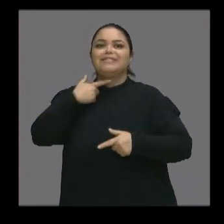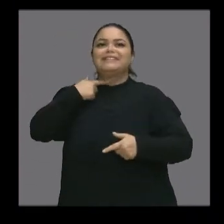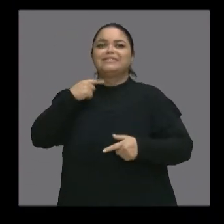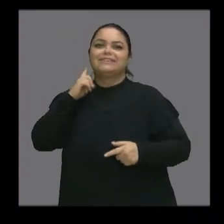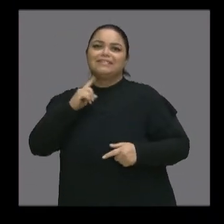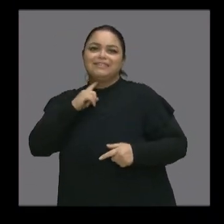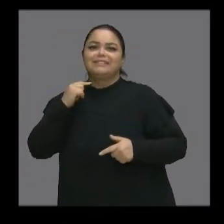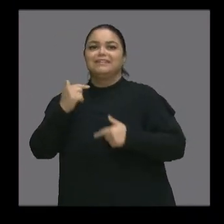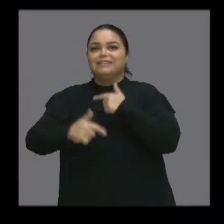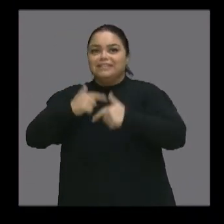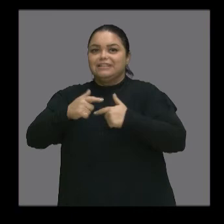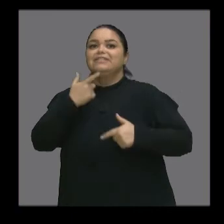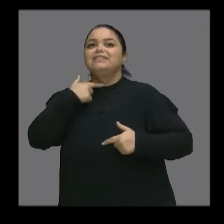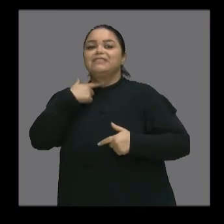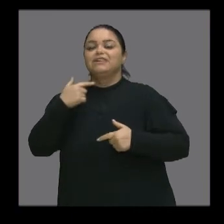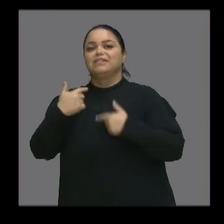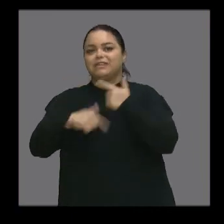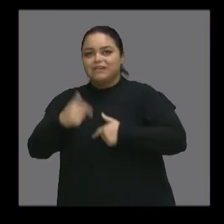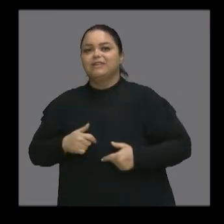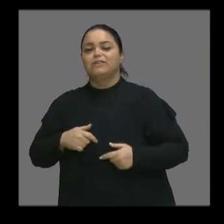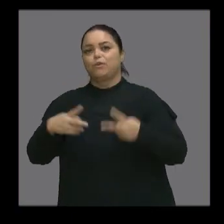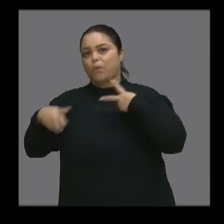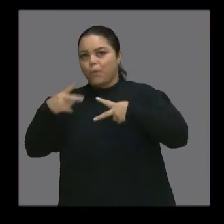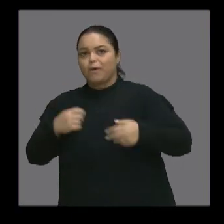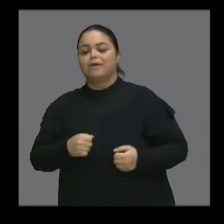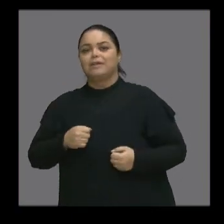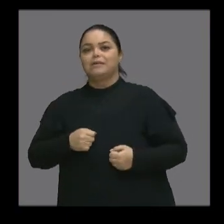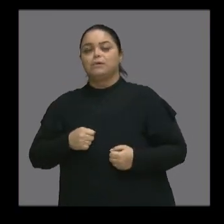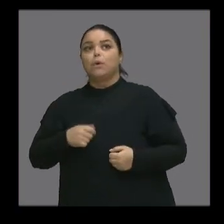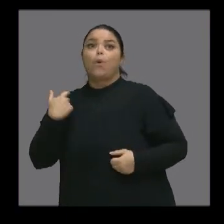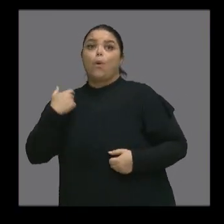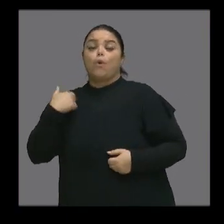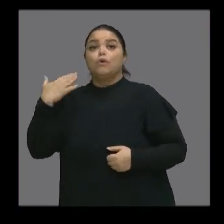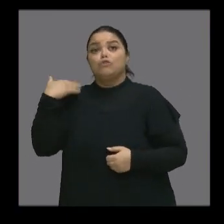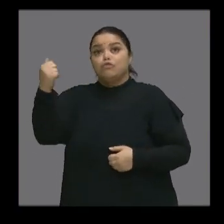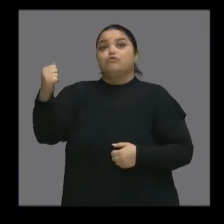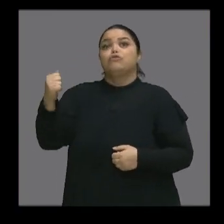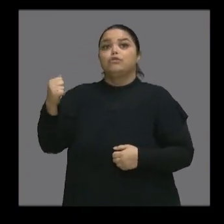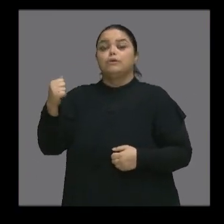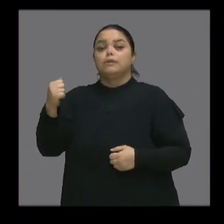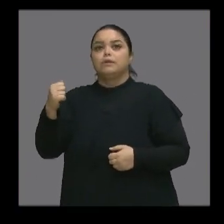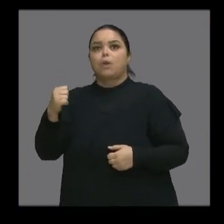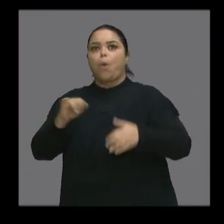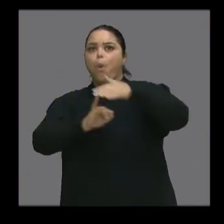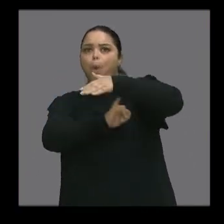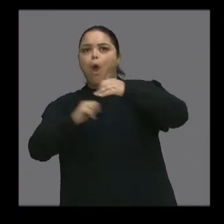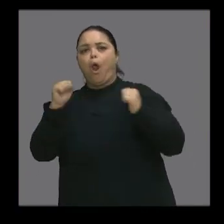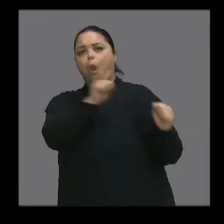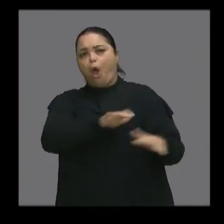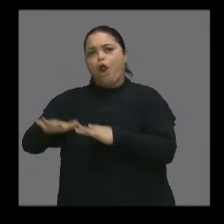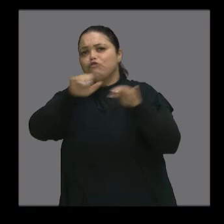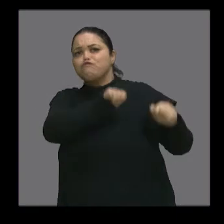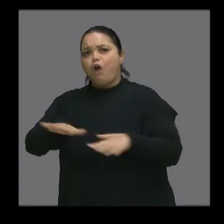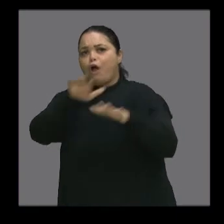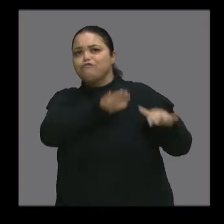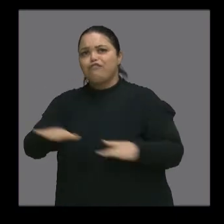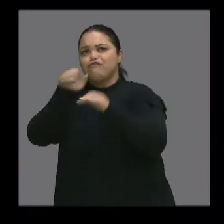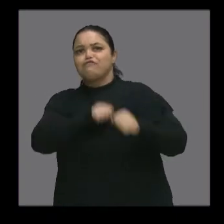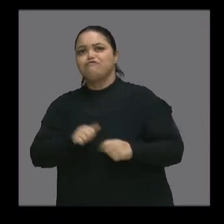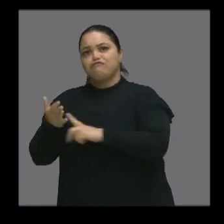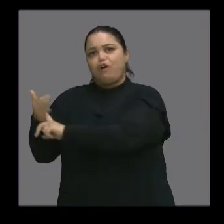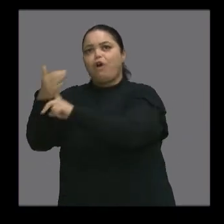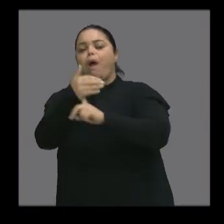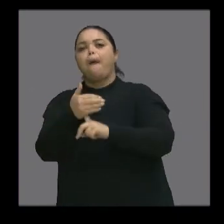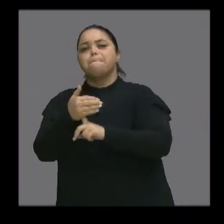grande de trabalhar, e São José dos Campos, com a sua vocação industrial, sua vocação de tecnologia